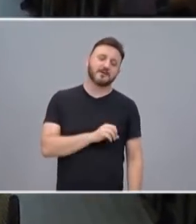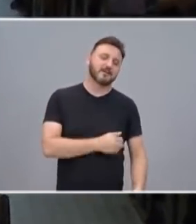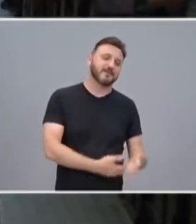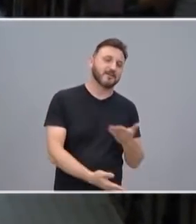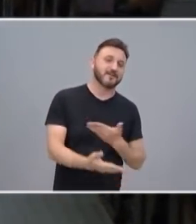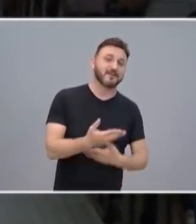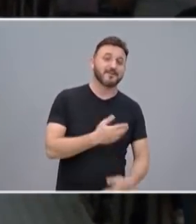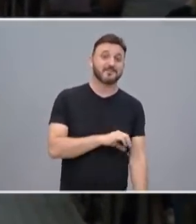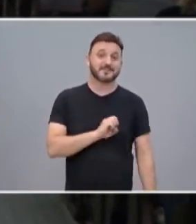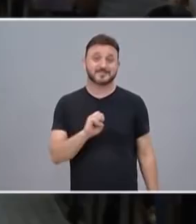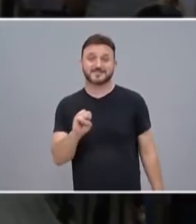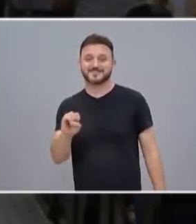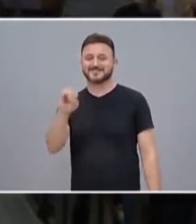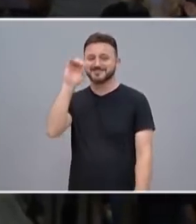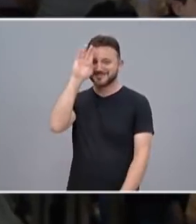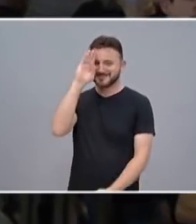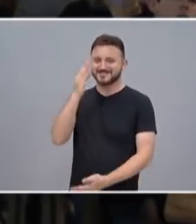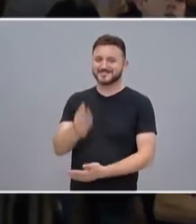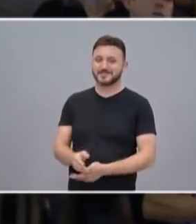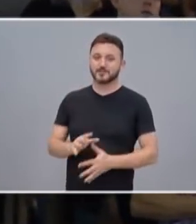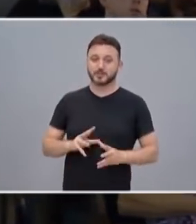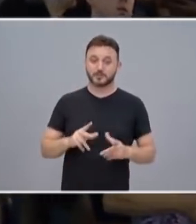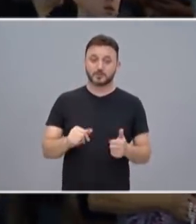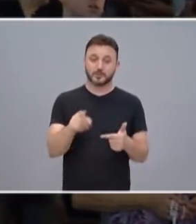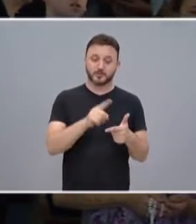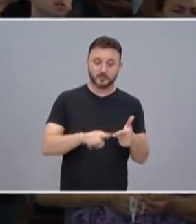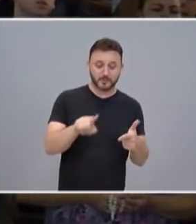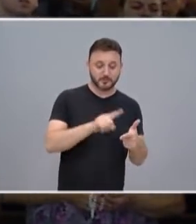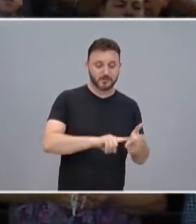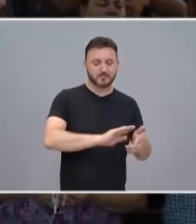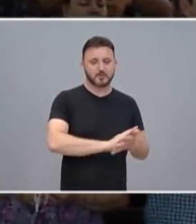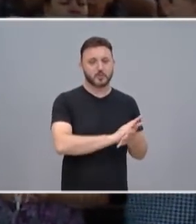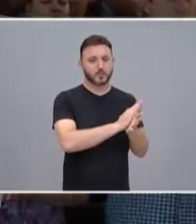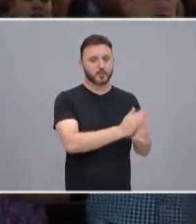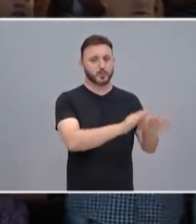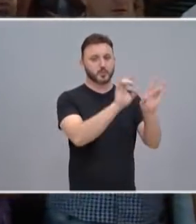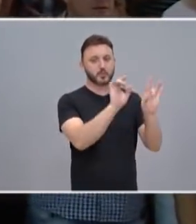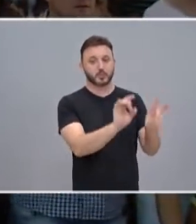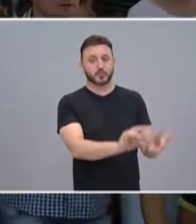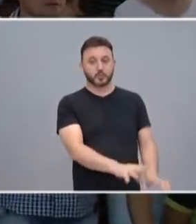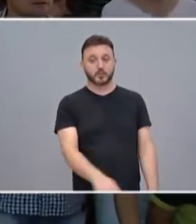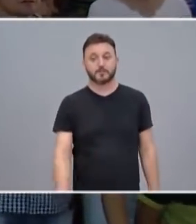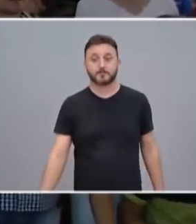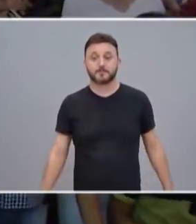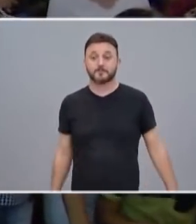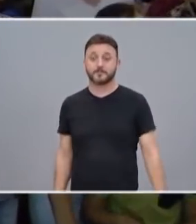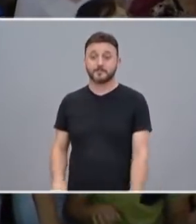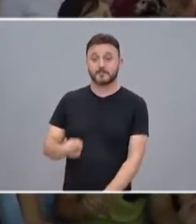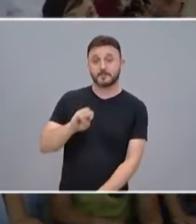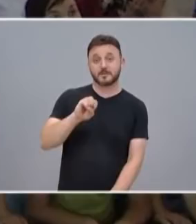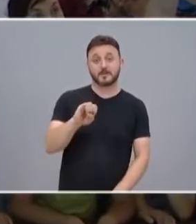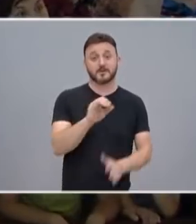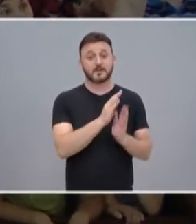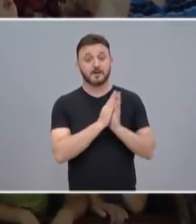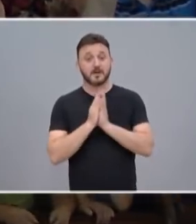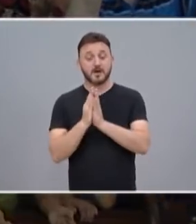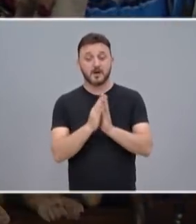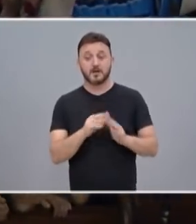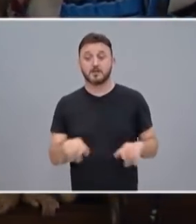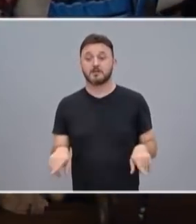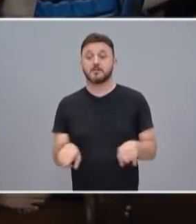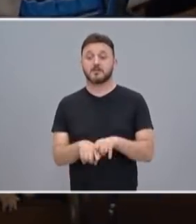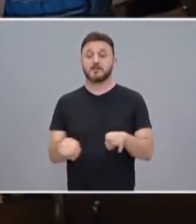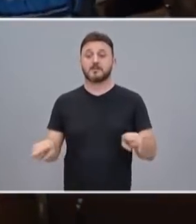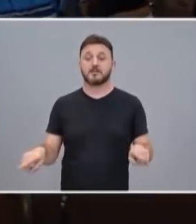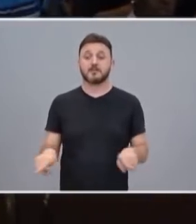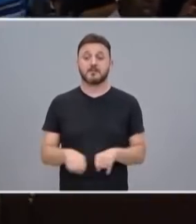eu acreditar, as muralhas vão cair. Eu sei que se eu rezar,